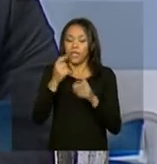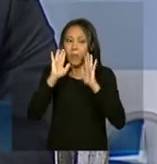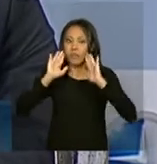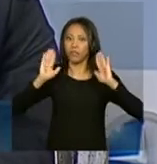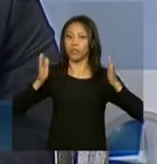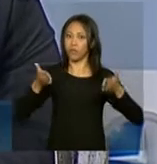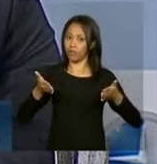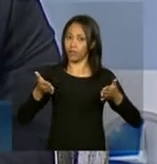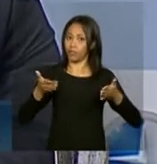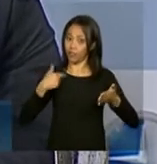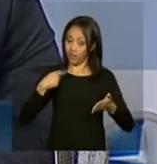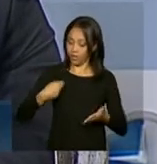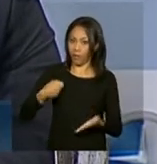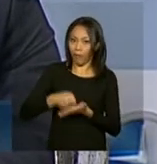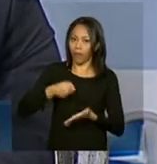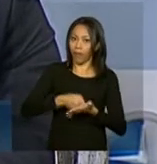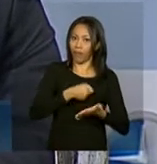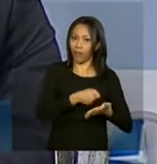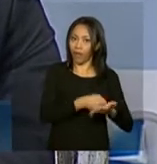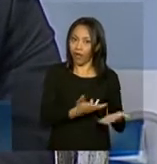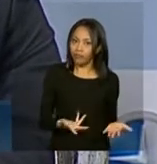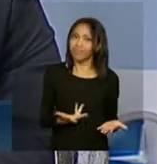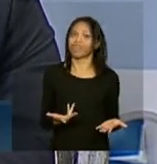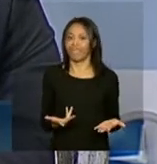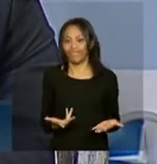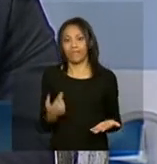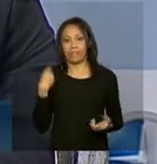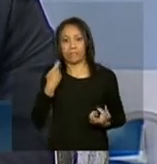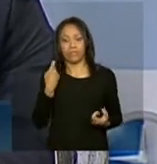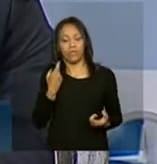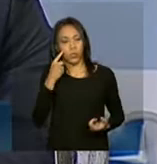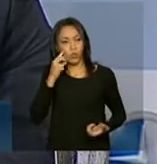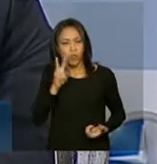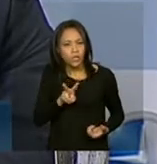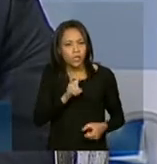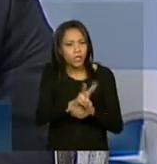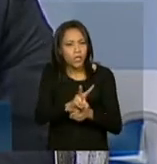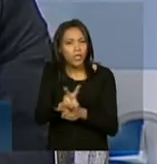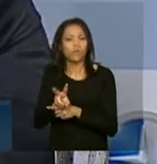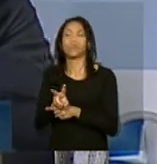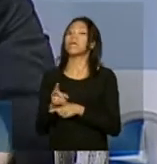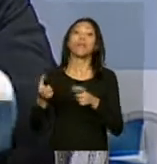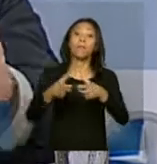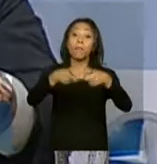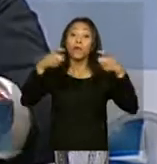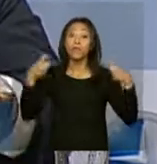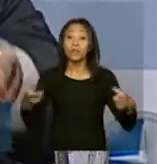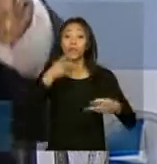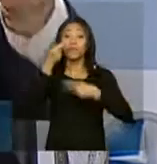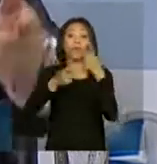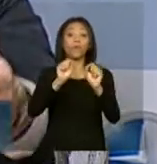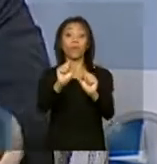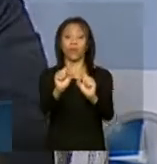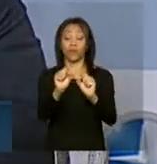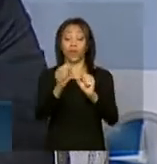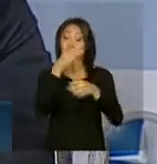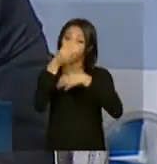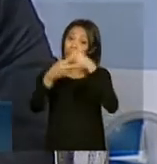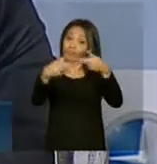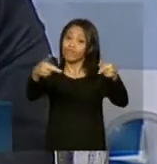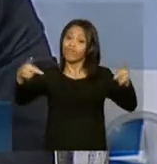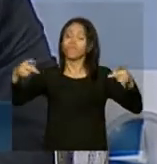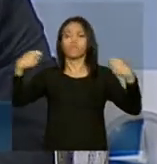envolvem os seus planos de saúde. E muitos deles, a grande maioria deles, indicando a necessidade de inclusão, né,